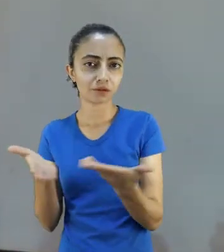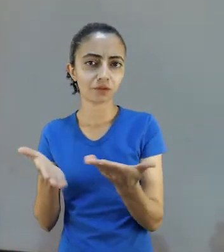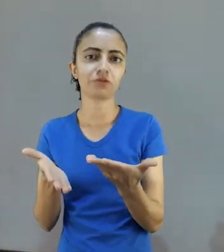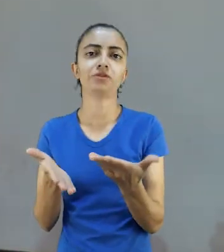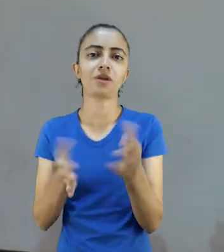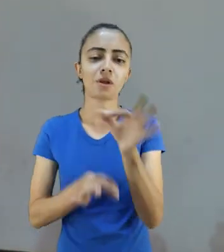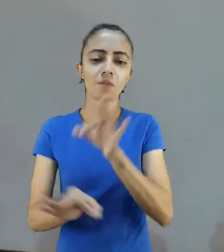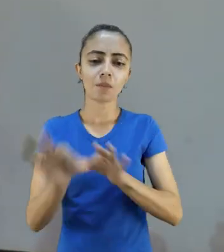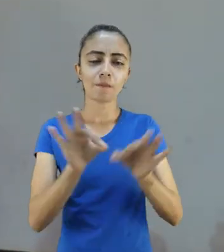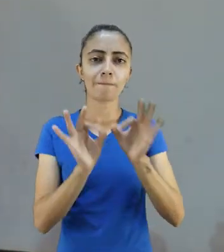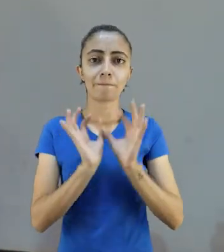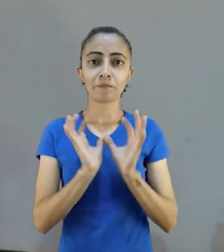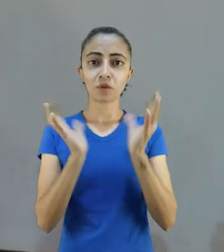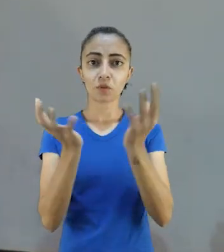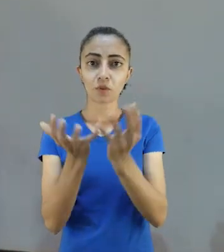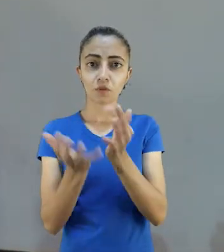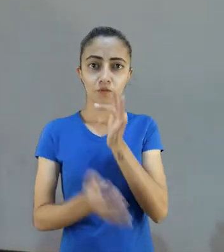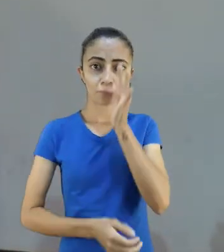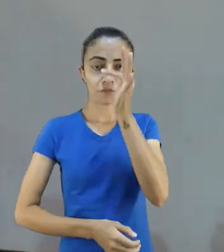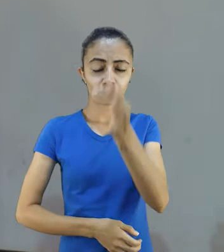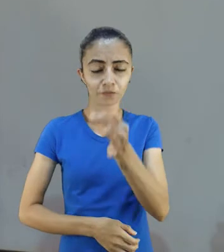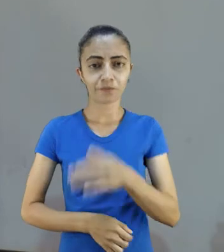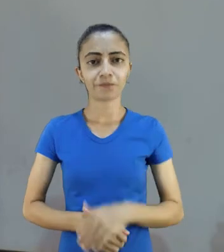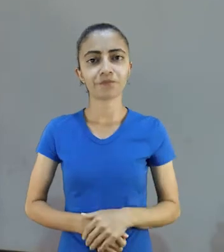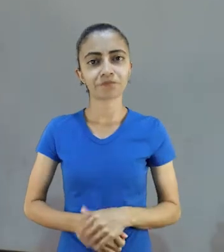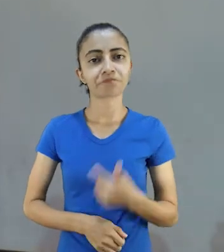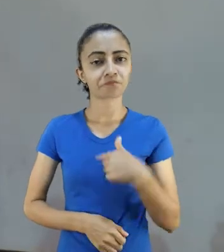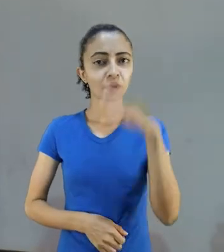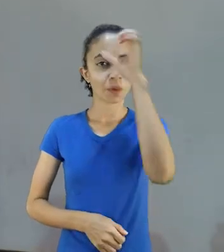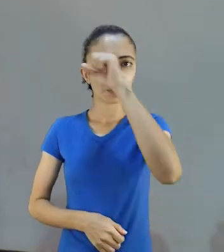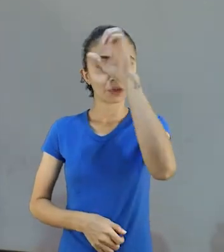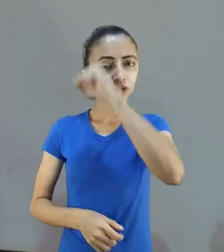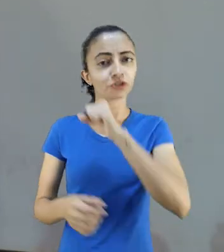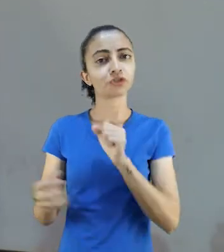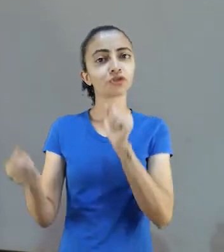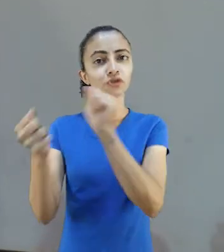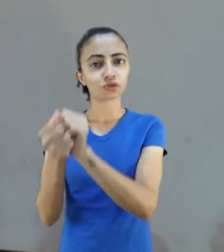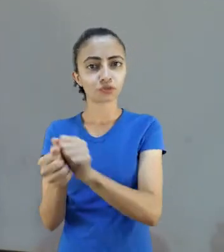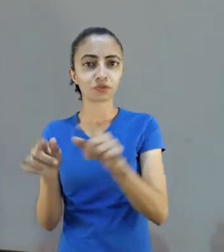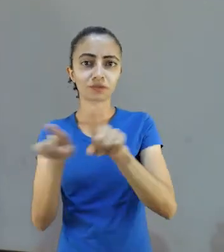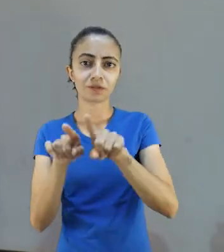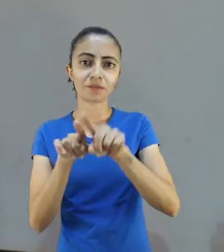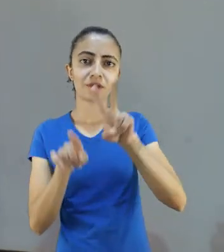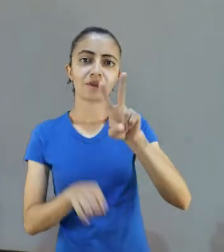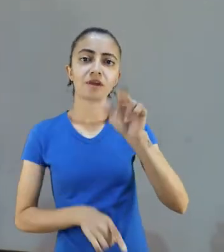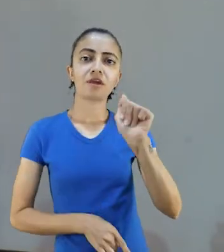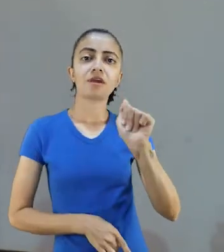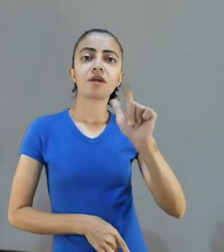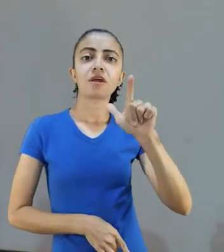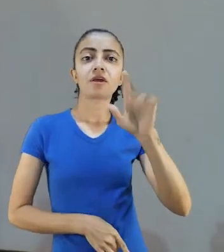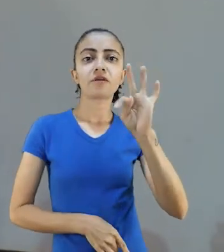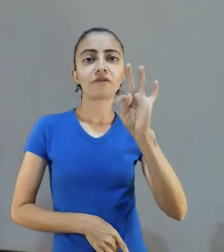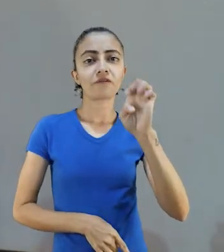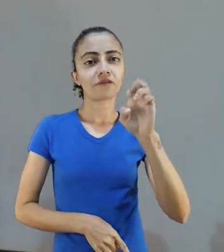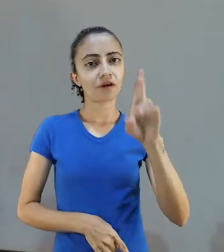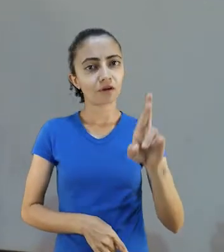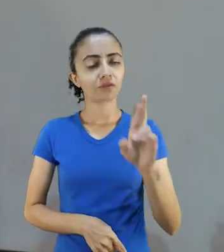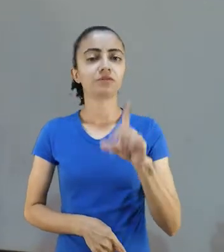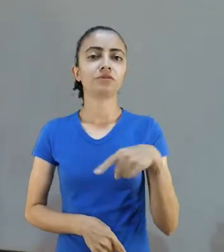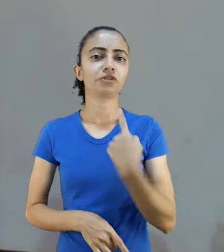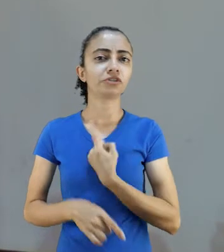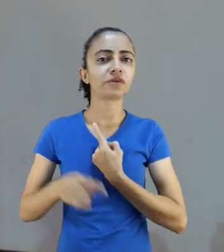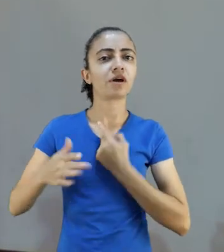arranjo. Montava arranjo para ela. Aprendi com ela. Com ela e com o Walter. Aí a gente vai aperfeiçoando,